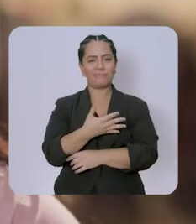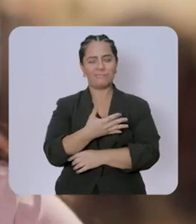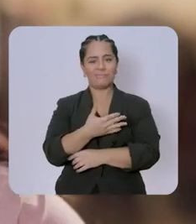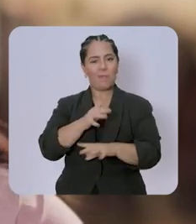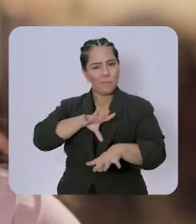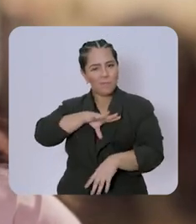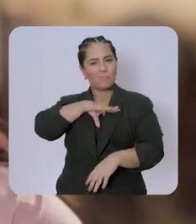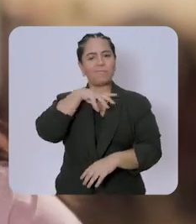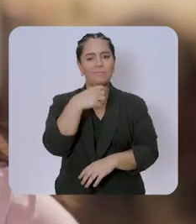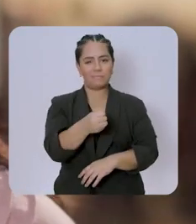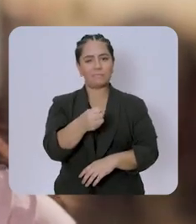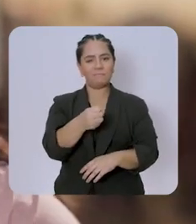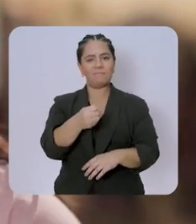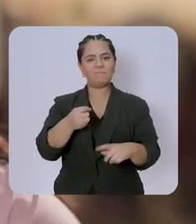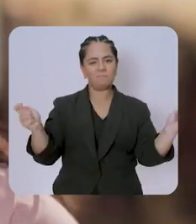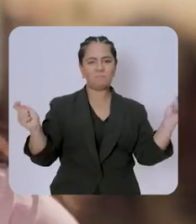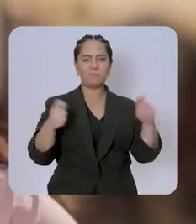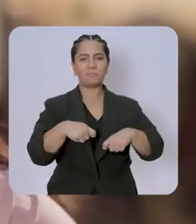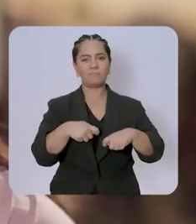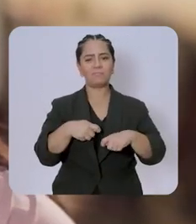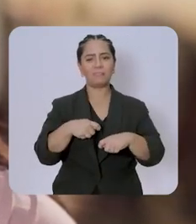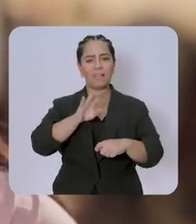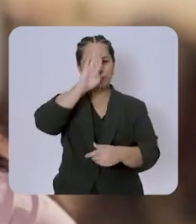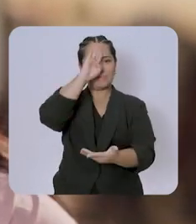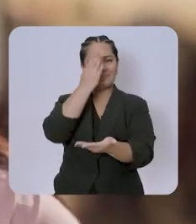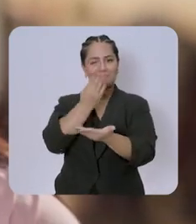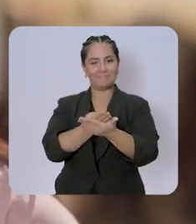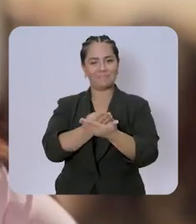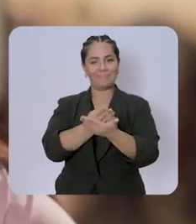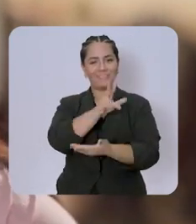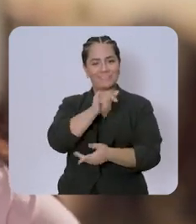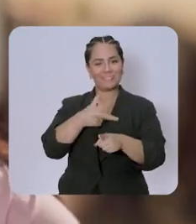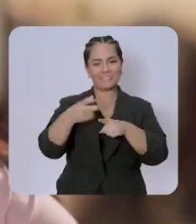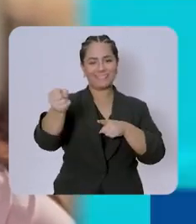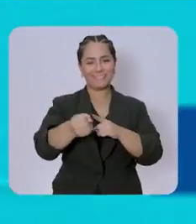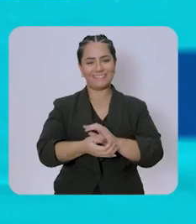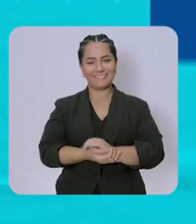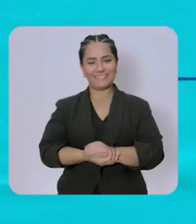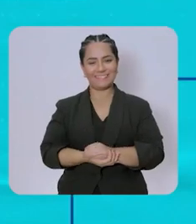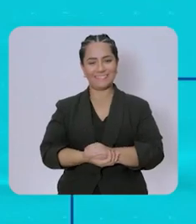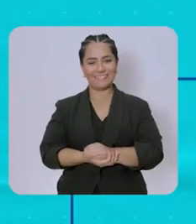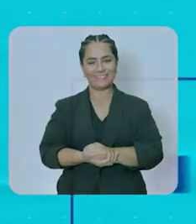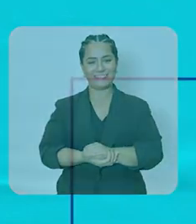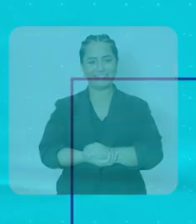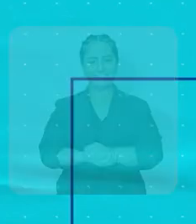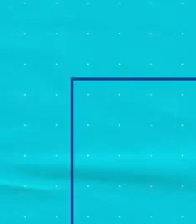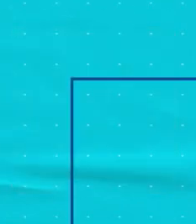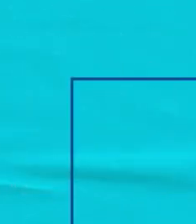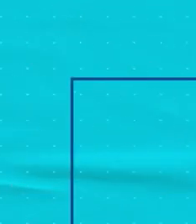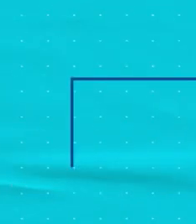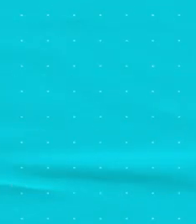inovação. A gente tem coragem, tem competência, a gente acredita e vai vencer.